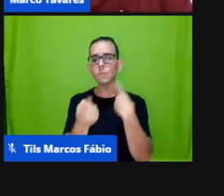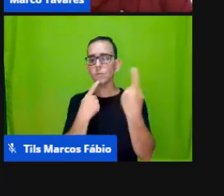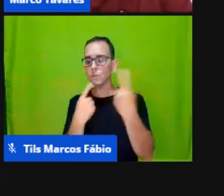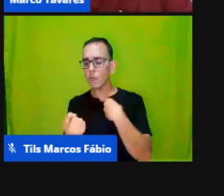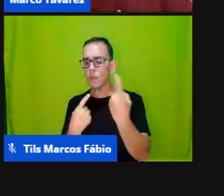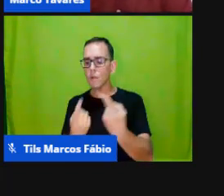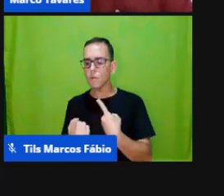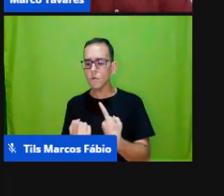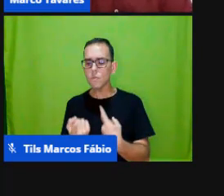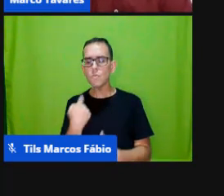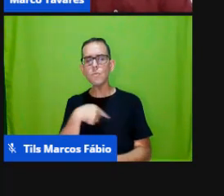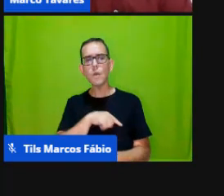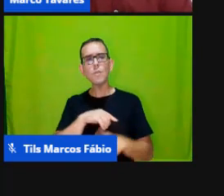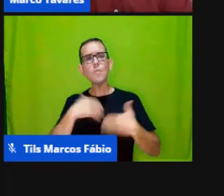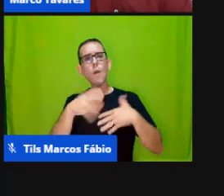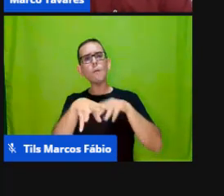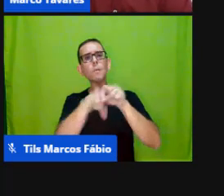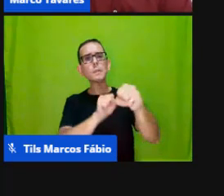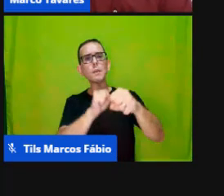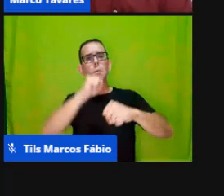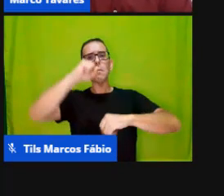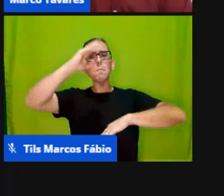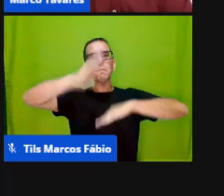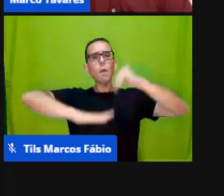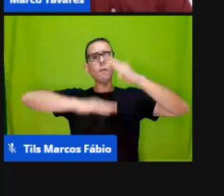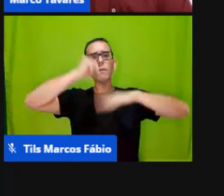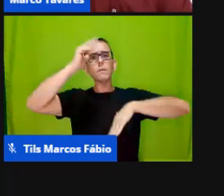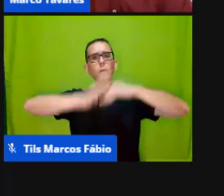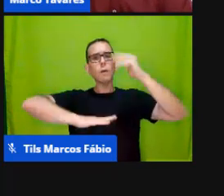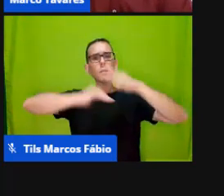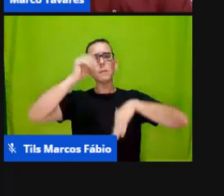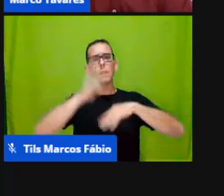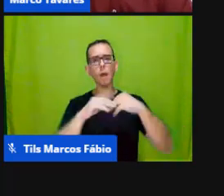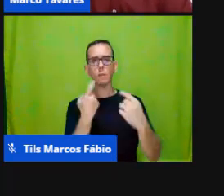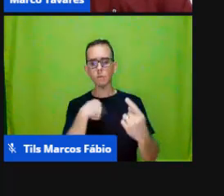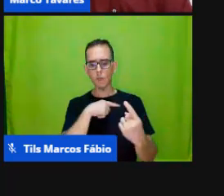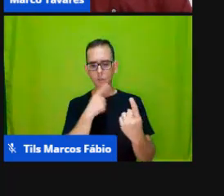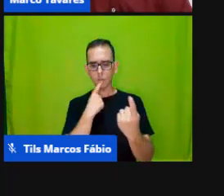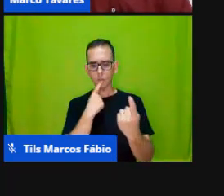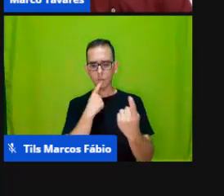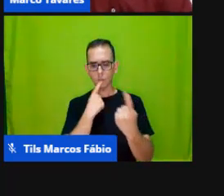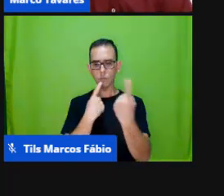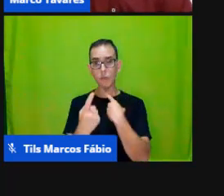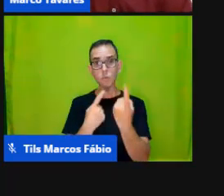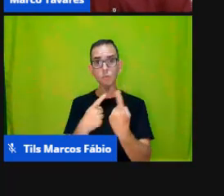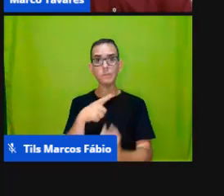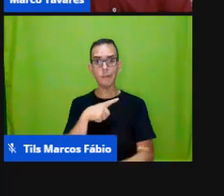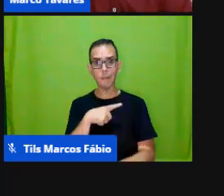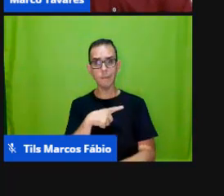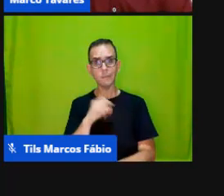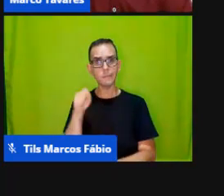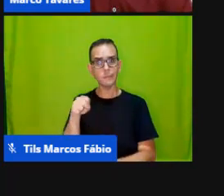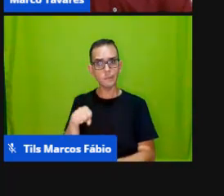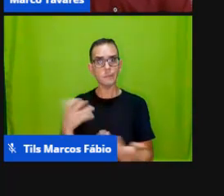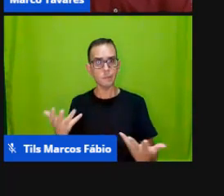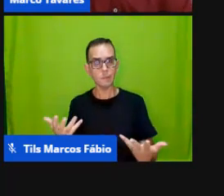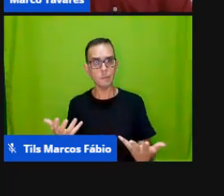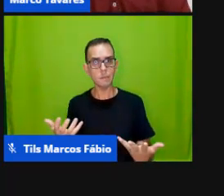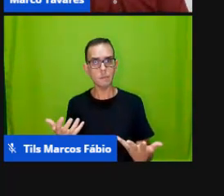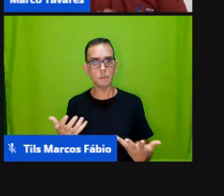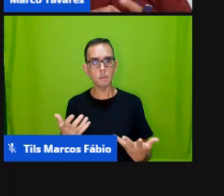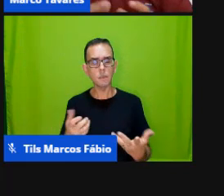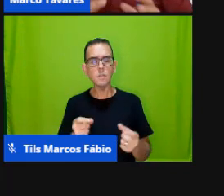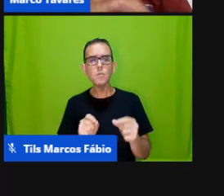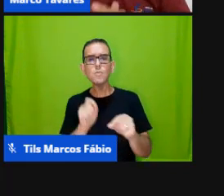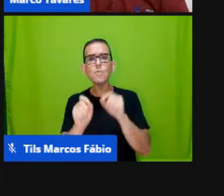é a formação profissional? Nós temos essa discussão, nós temos isso, sim. O que o